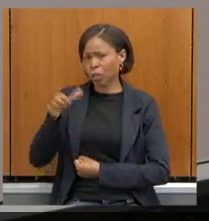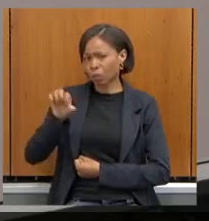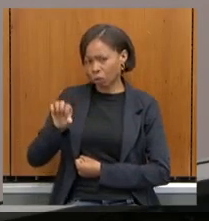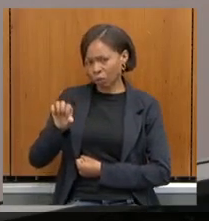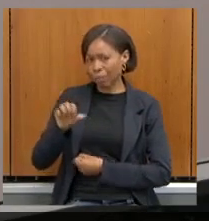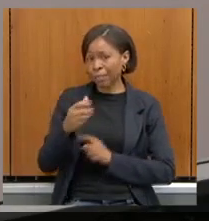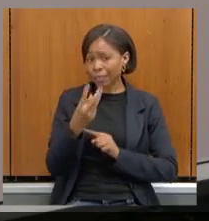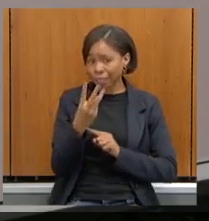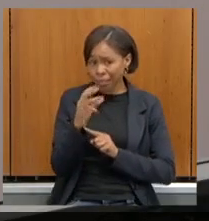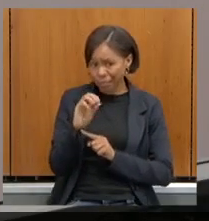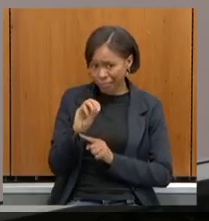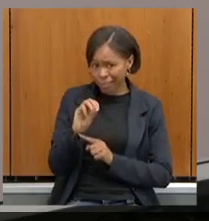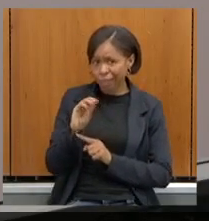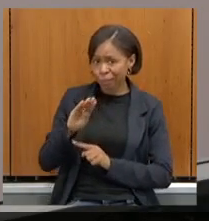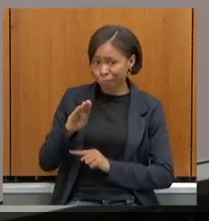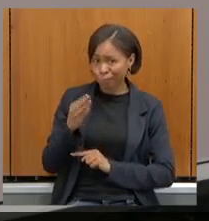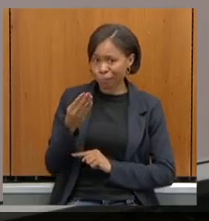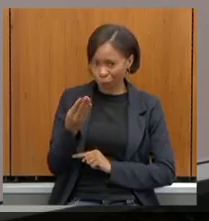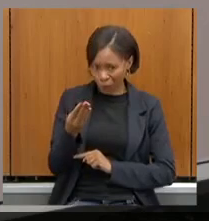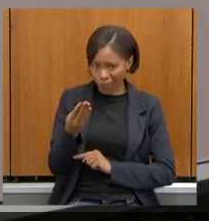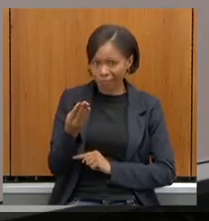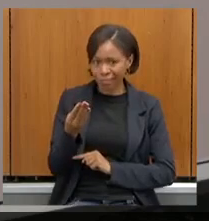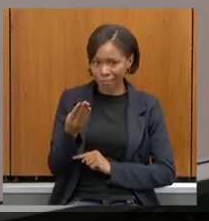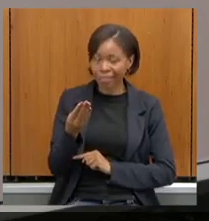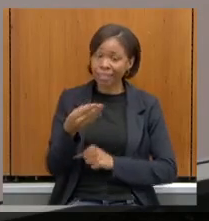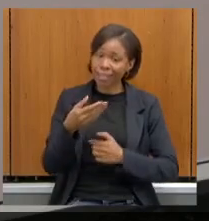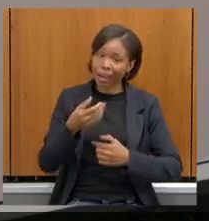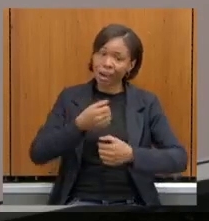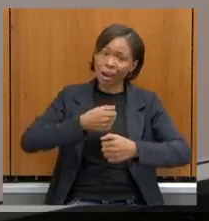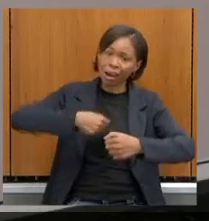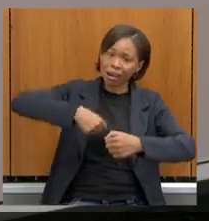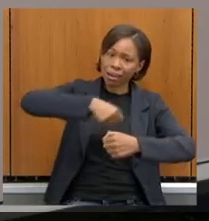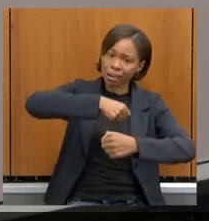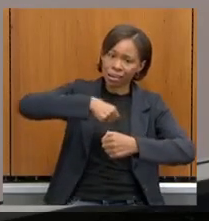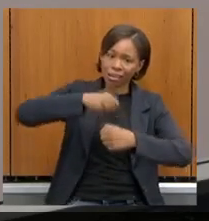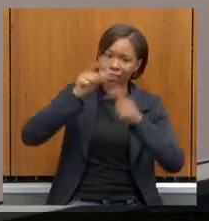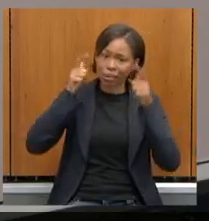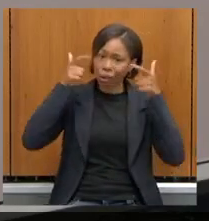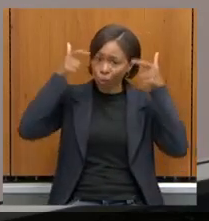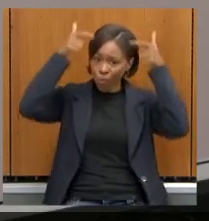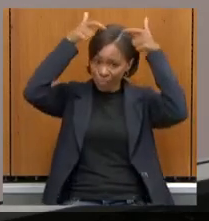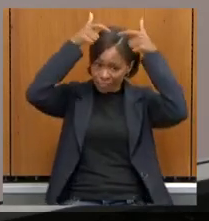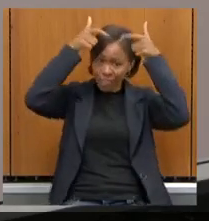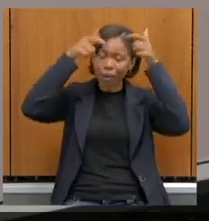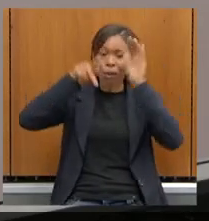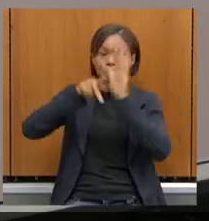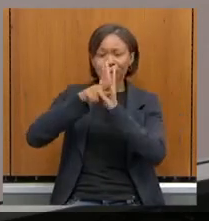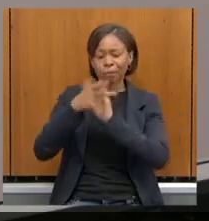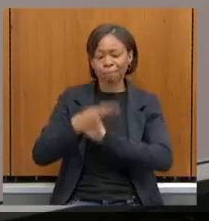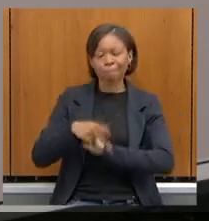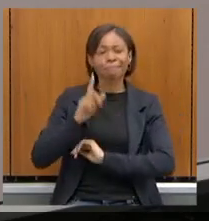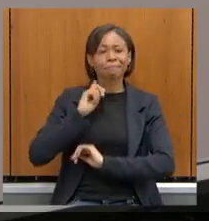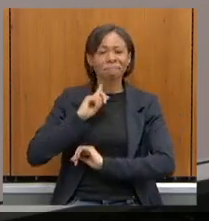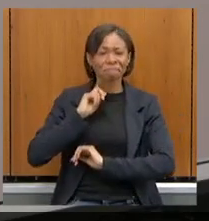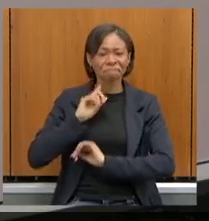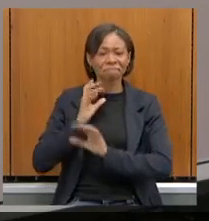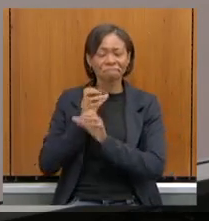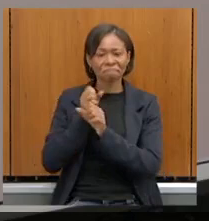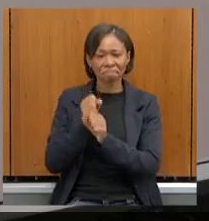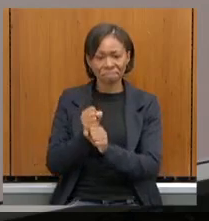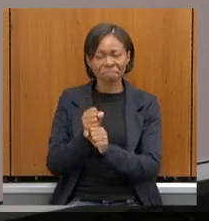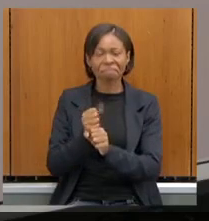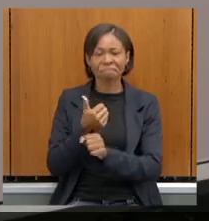bilhões de reais, a gastronomia e cozinha mineira deixou no território. Quero saudar ao meu amigo,